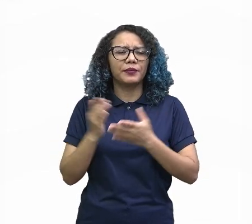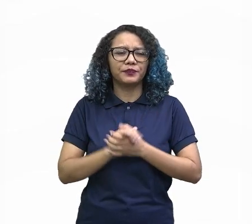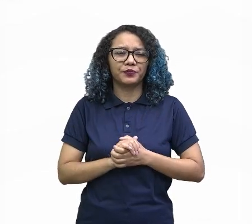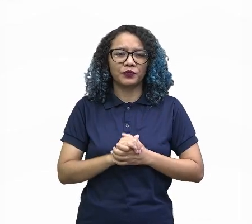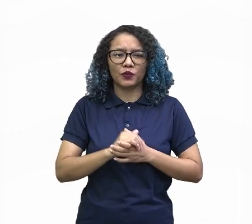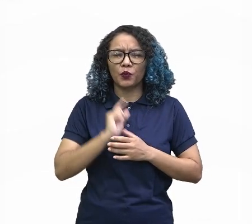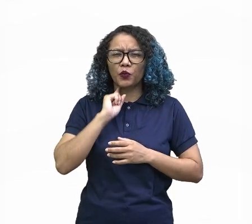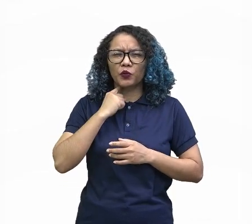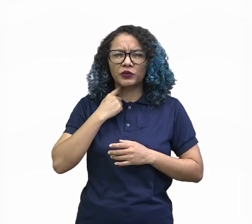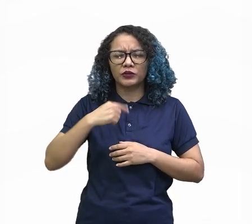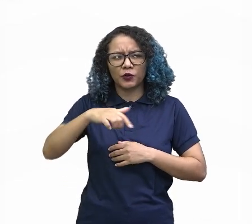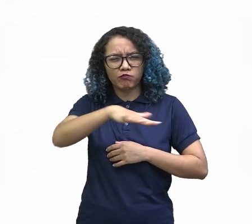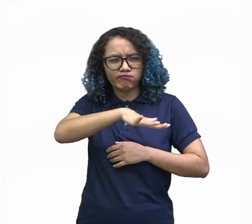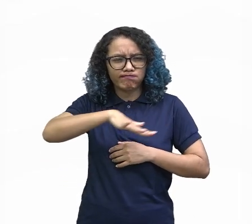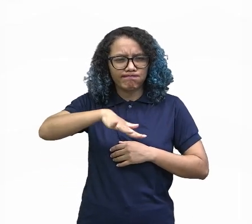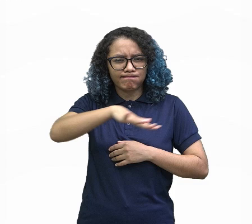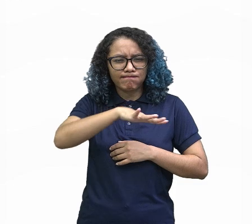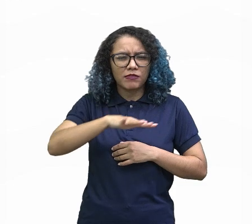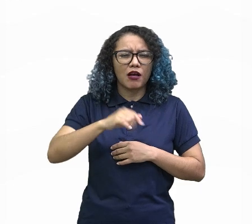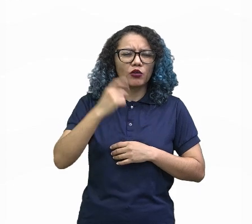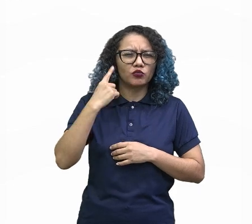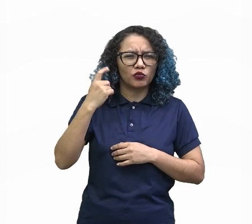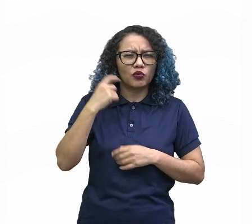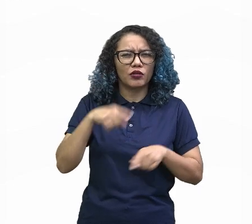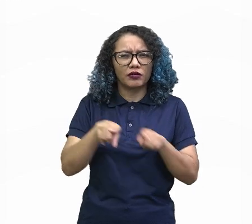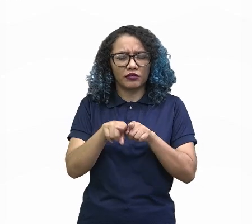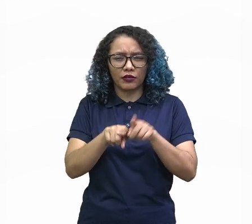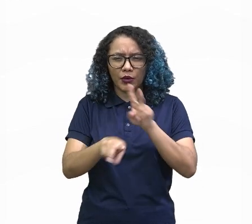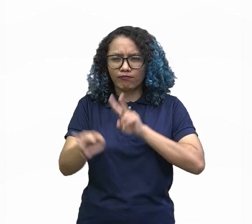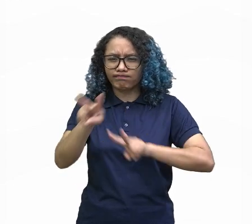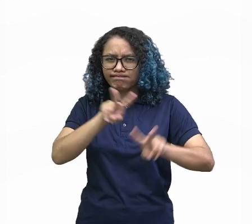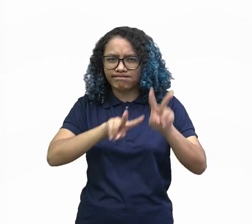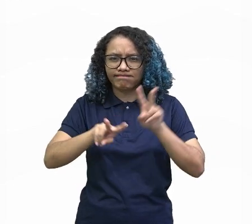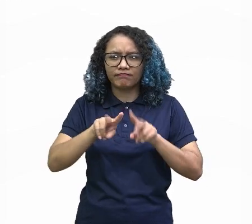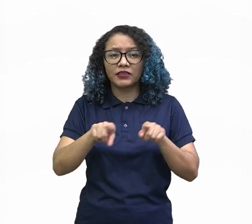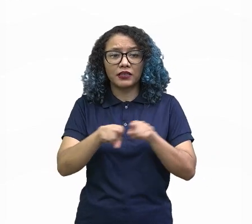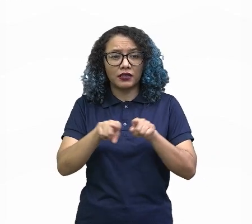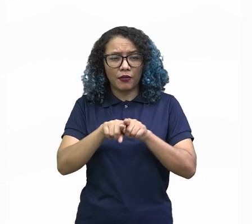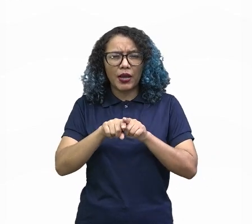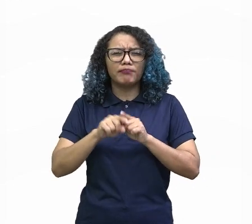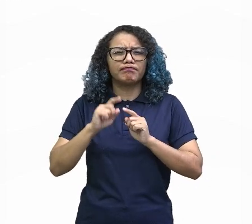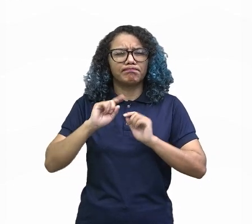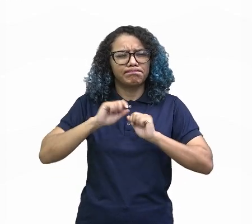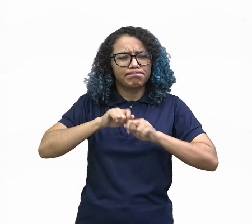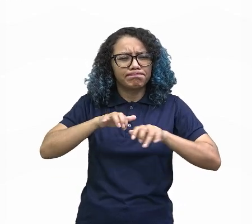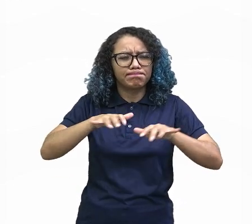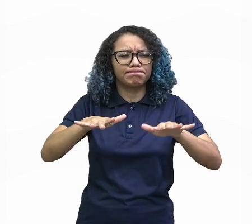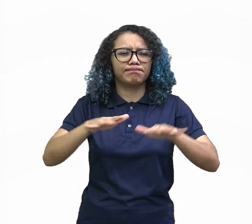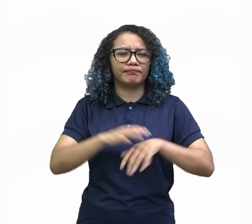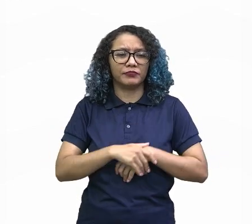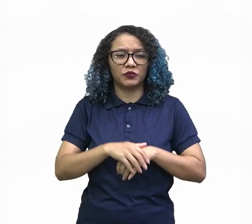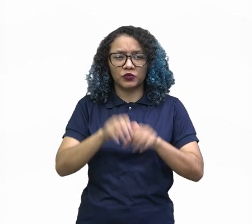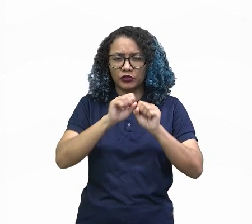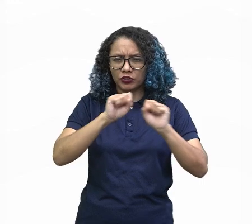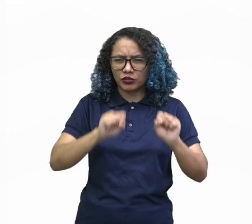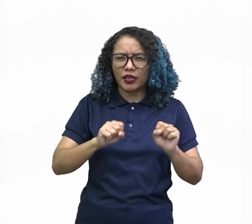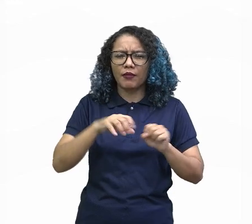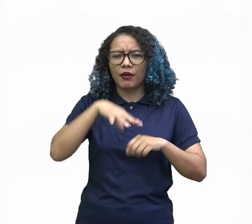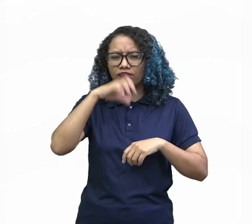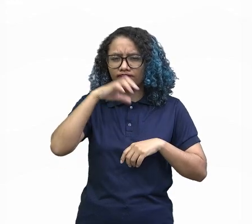conhecimento poluição atmosférica, sonora e visual e contaminação, sistemas